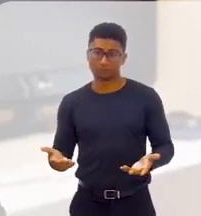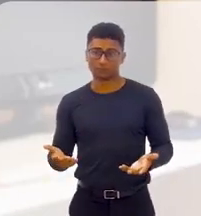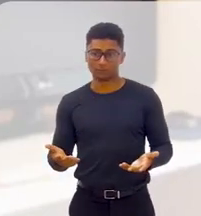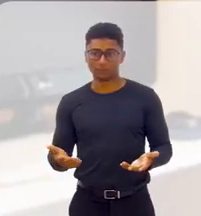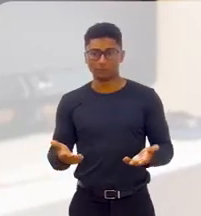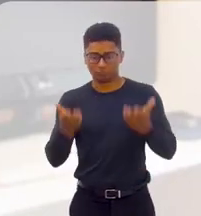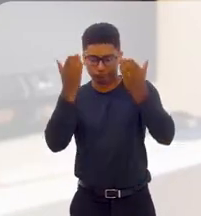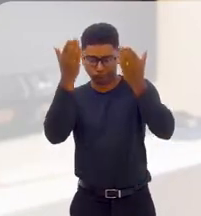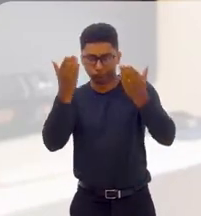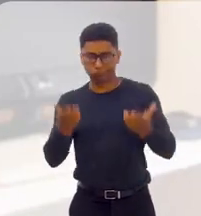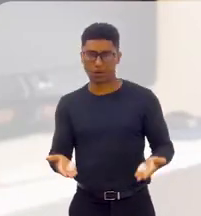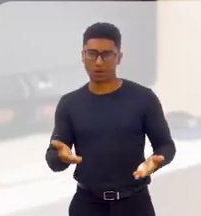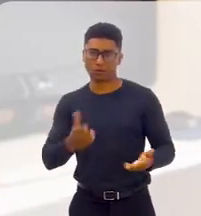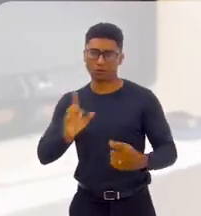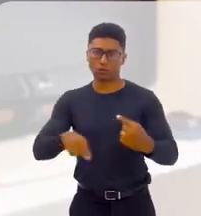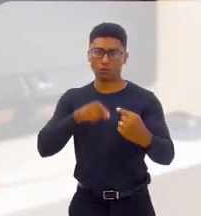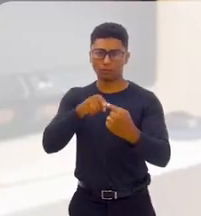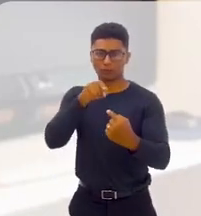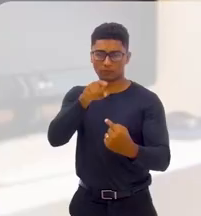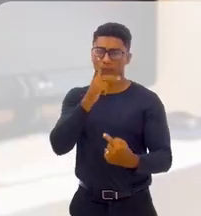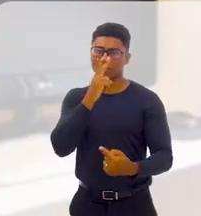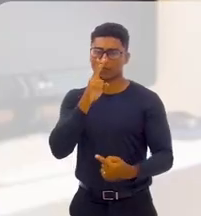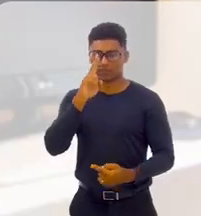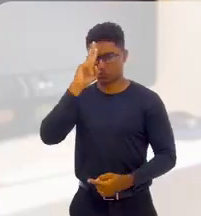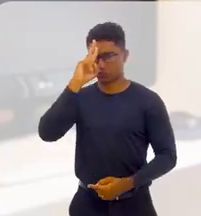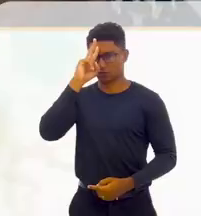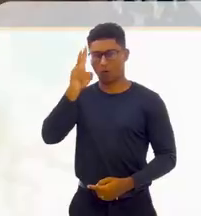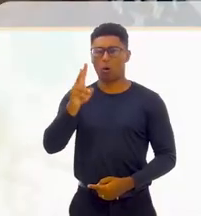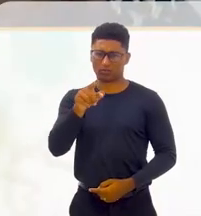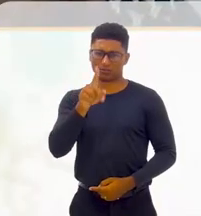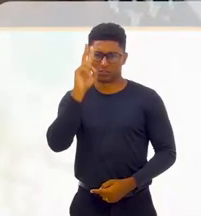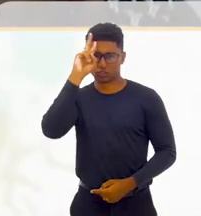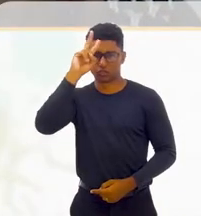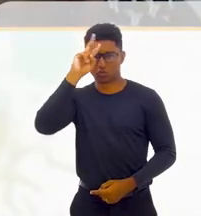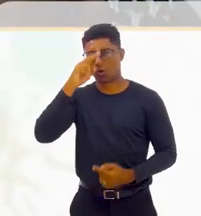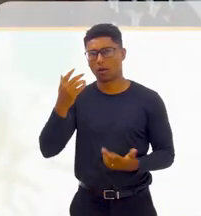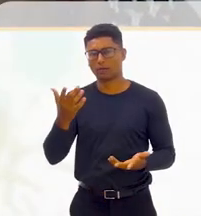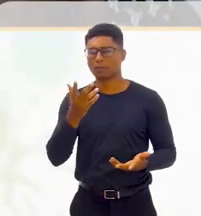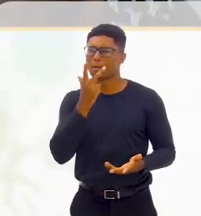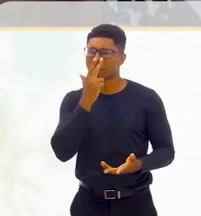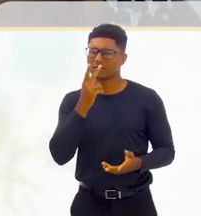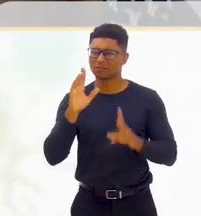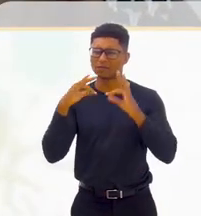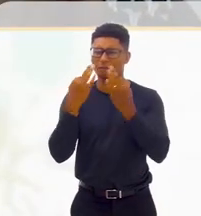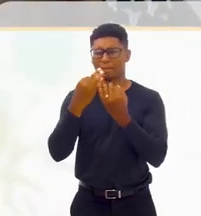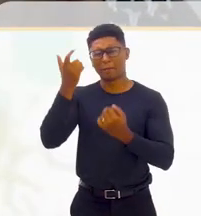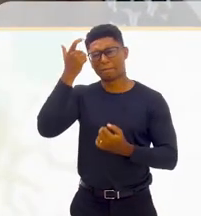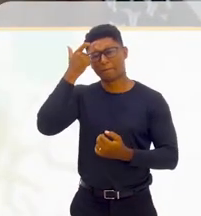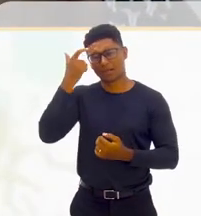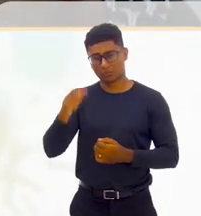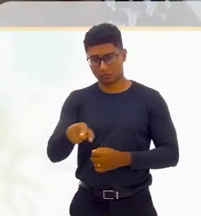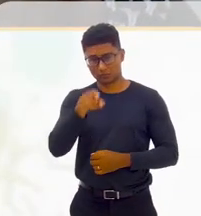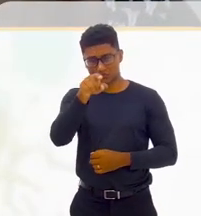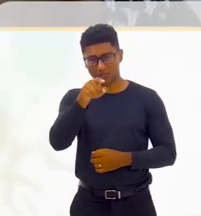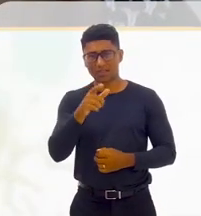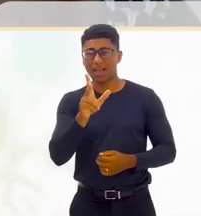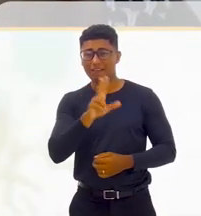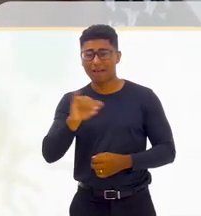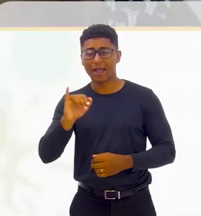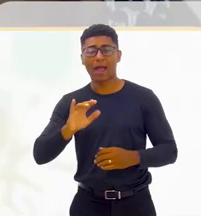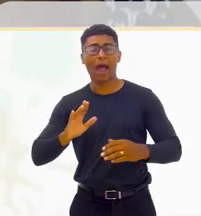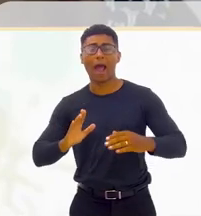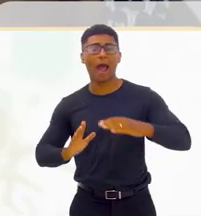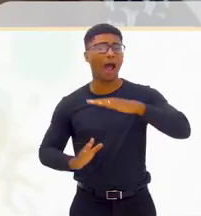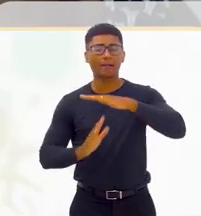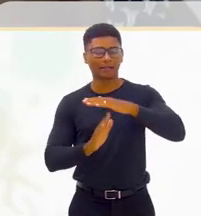né, é o retrato disso, você fala disso, isso para você é muito forte. É, que pensa que você vai chegar até